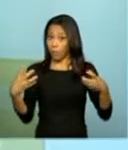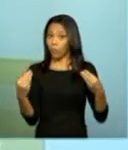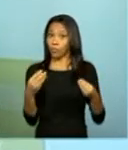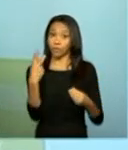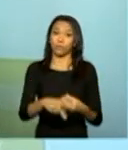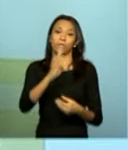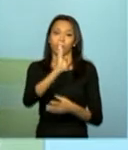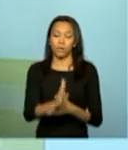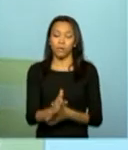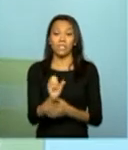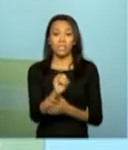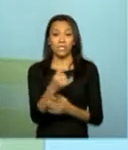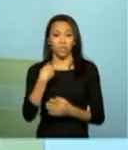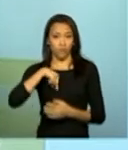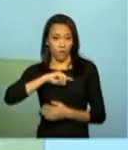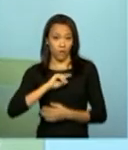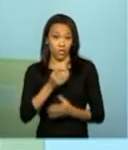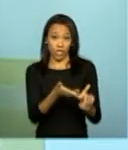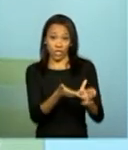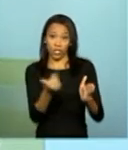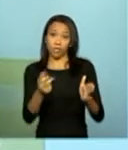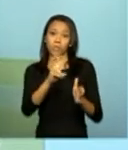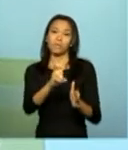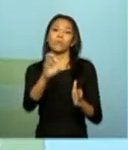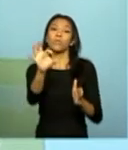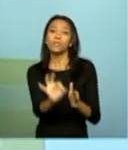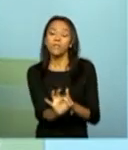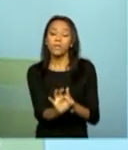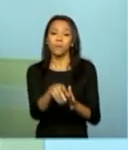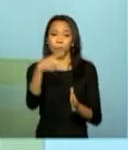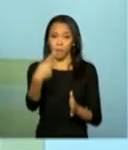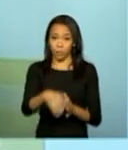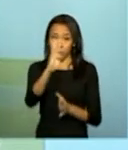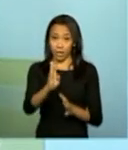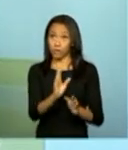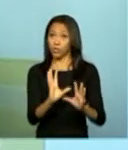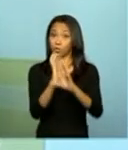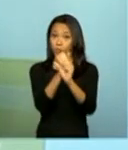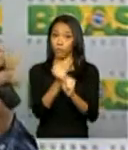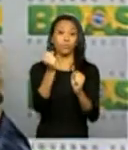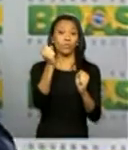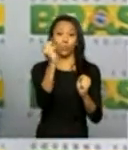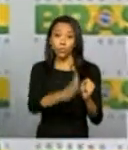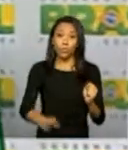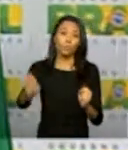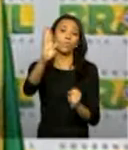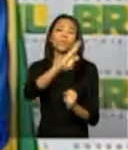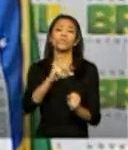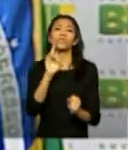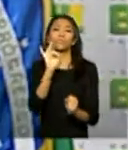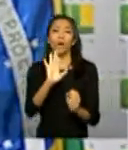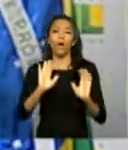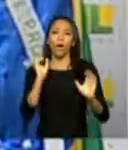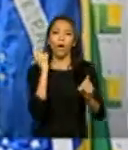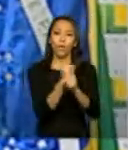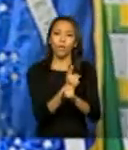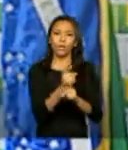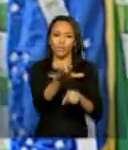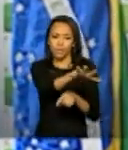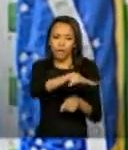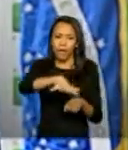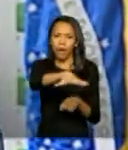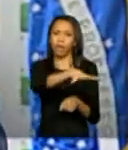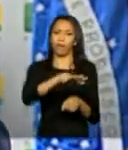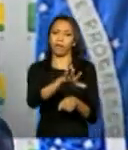no Brasil. Se nós tirarmos esse crescimento de 5% no Brasil todo, nós vamos encontrar um crescimento apenas no Mato Piba de mais